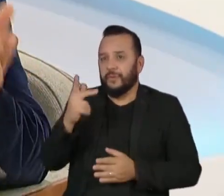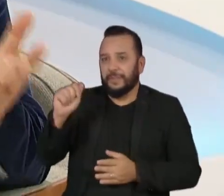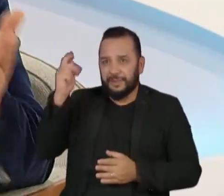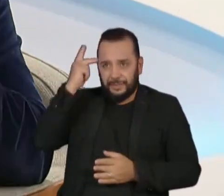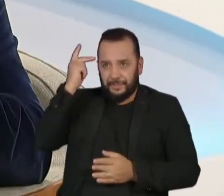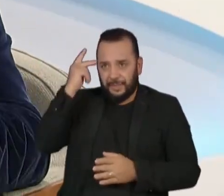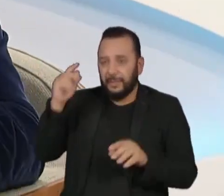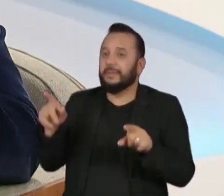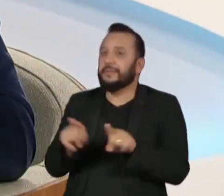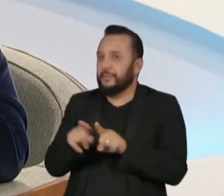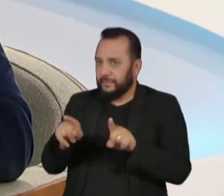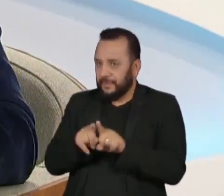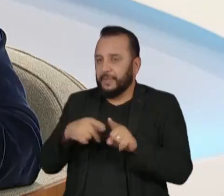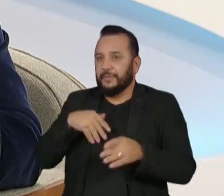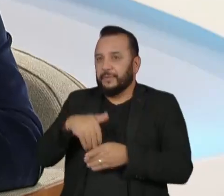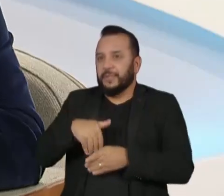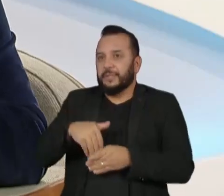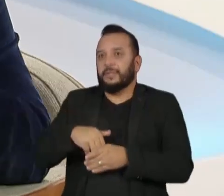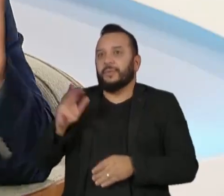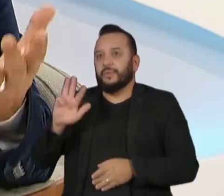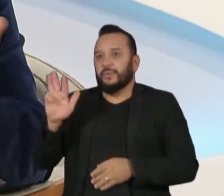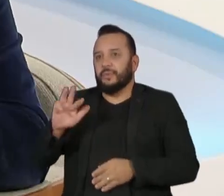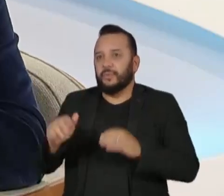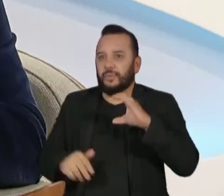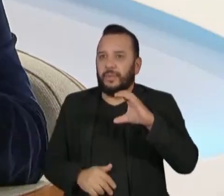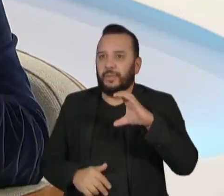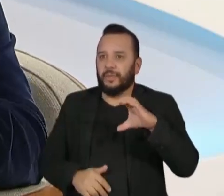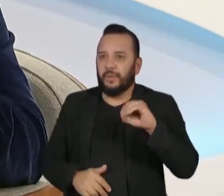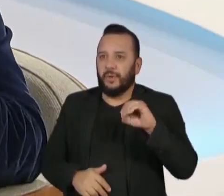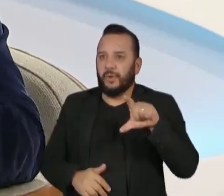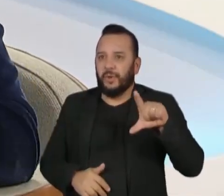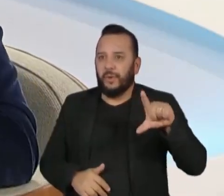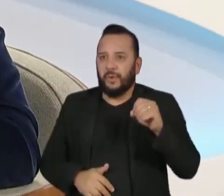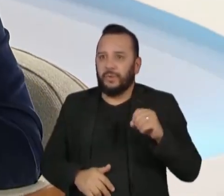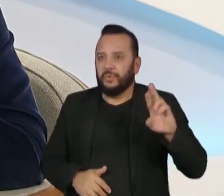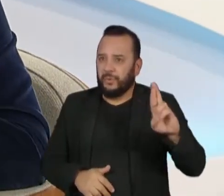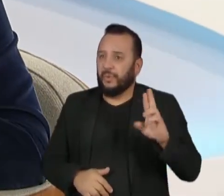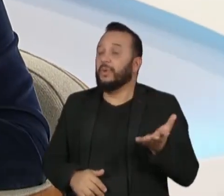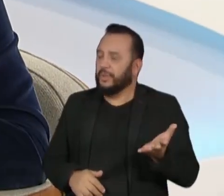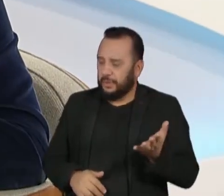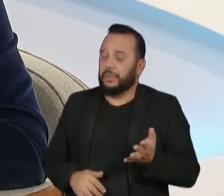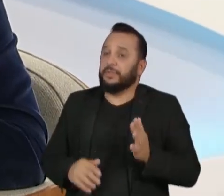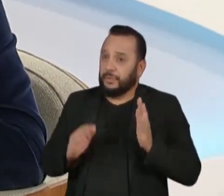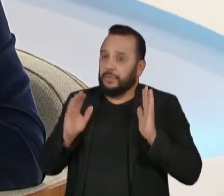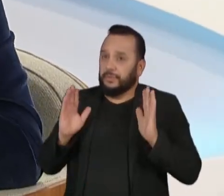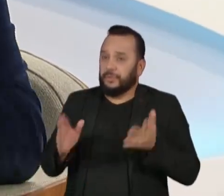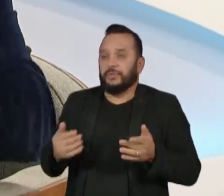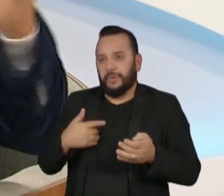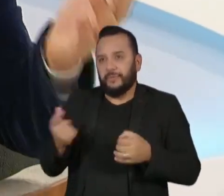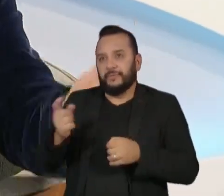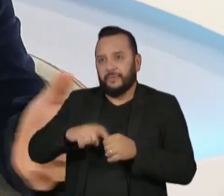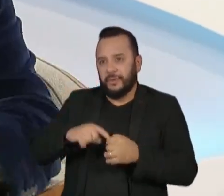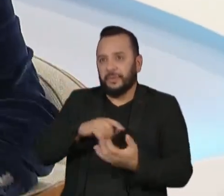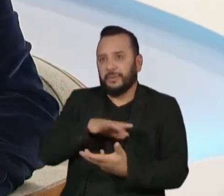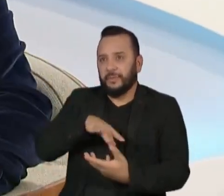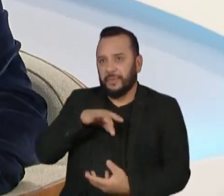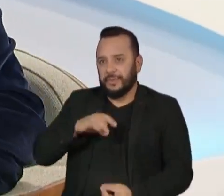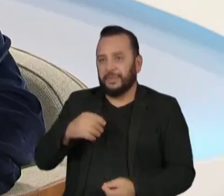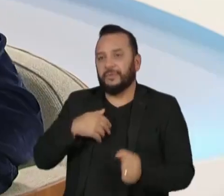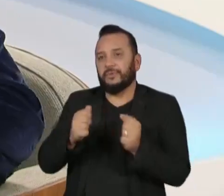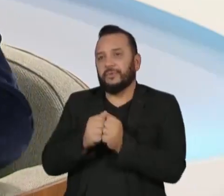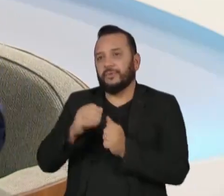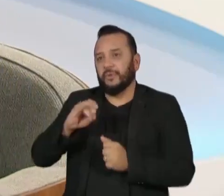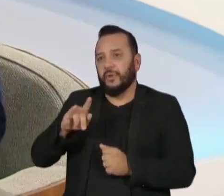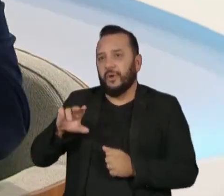eleição Lula e Collor, a famosa eleição, uma cobertura incrível, a primeira volta à democracia, ao lado do Clóvis